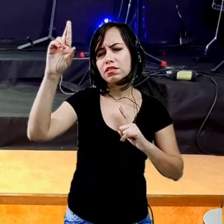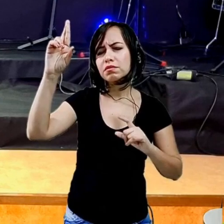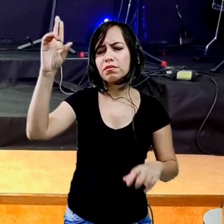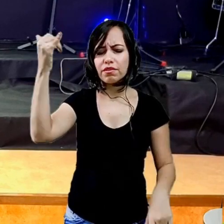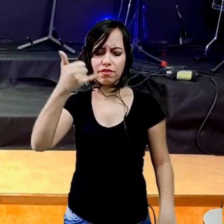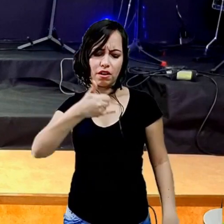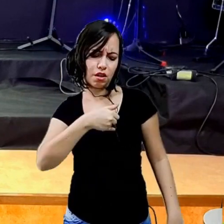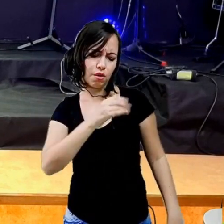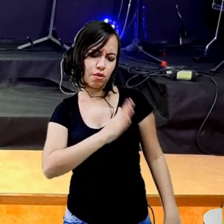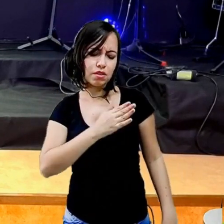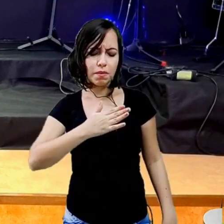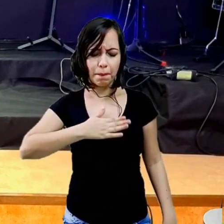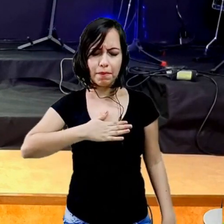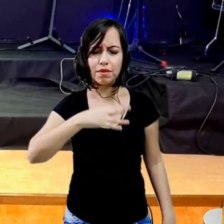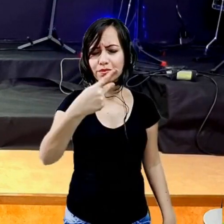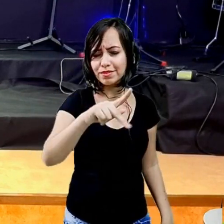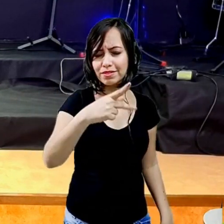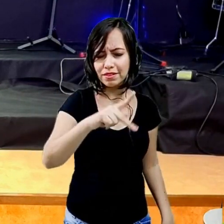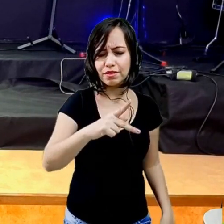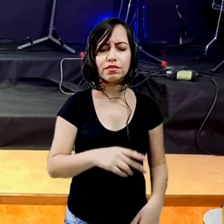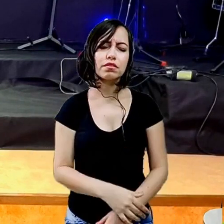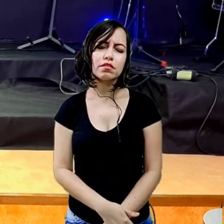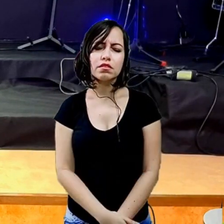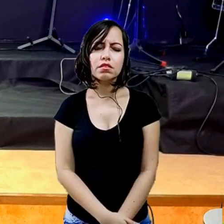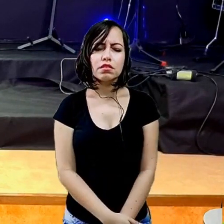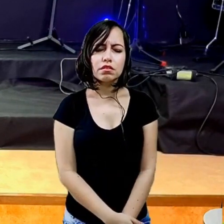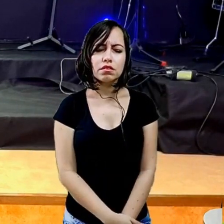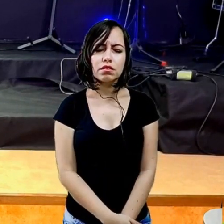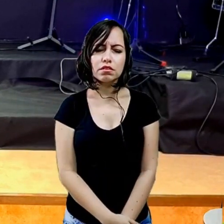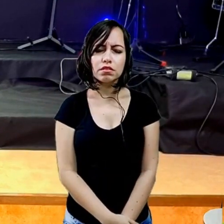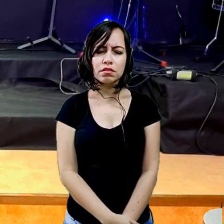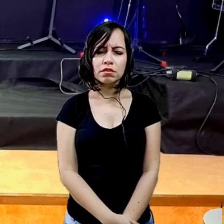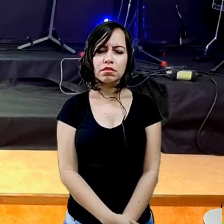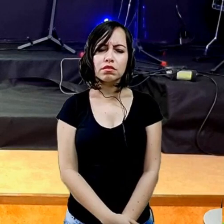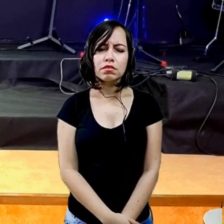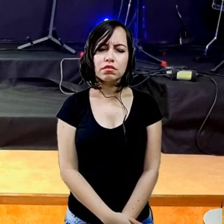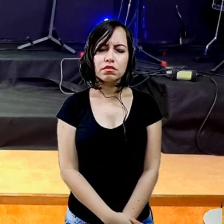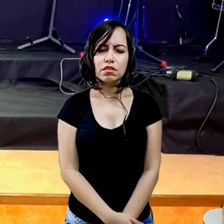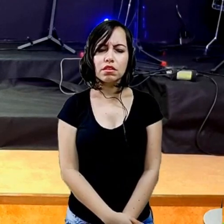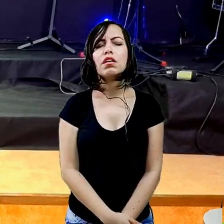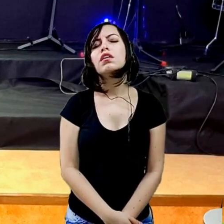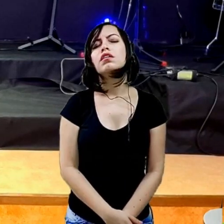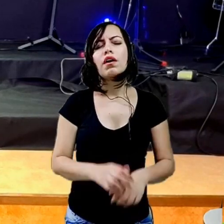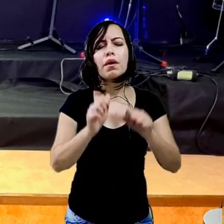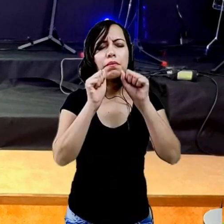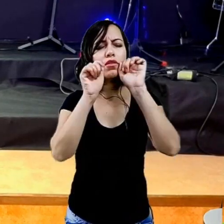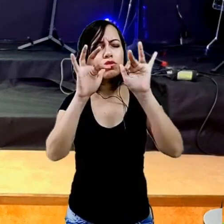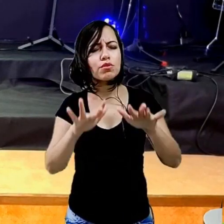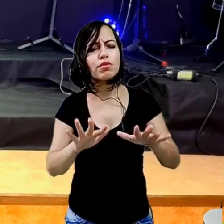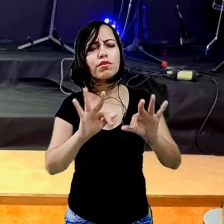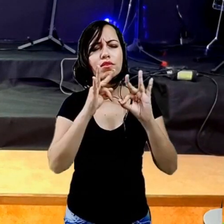ao coração de cada ouvinte da tua palavra. Sei com a tua igreja, meu Deus, sei com as famílias da tua